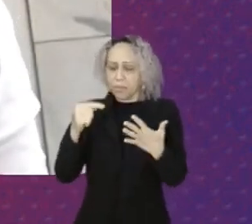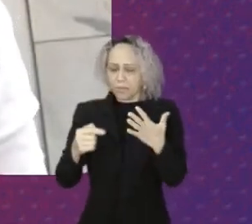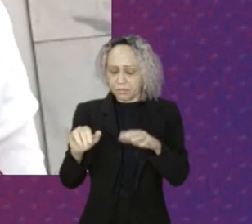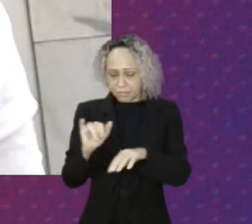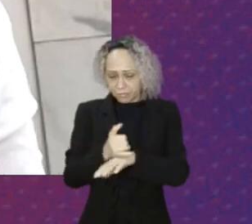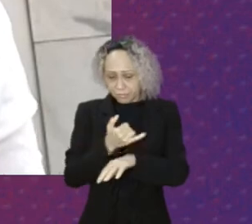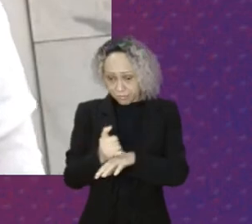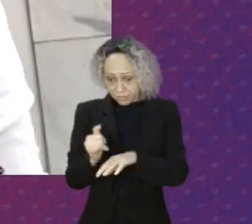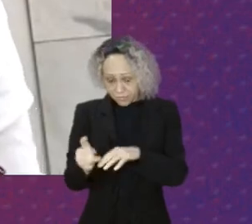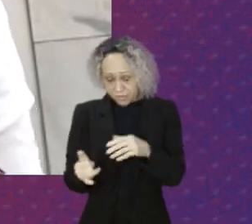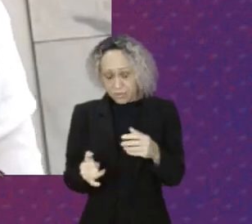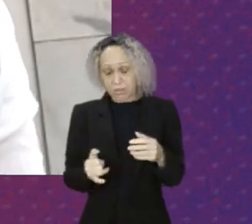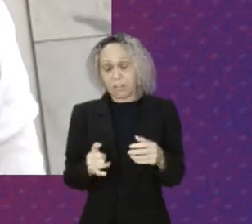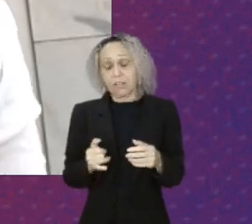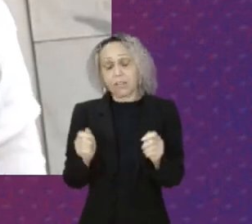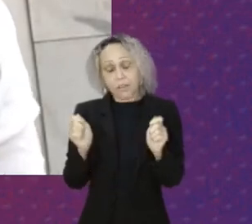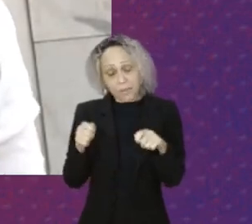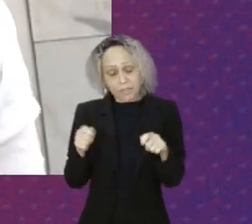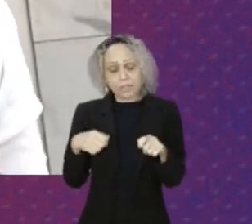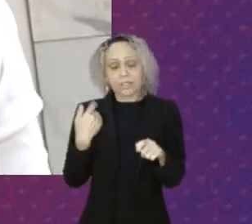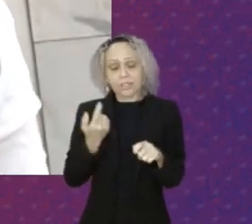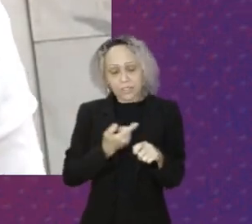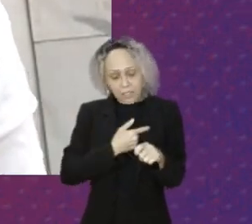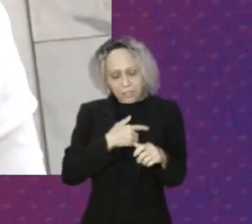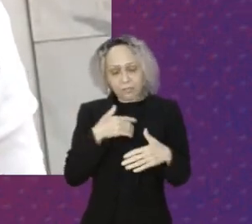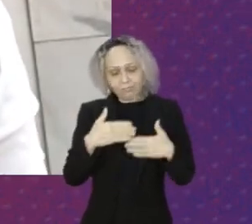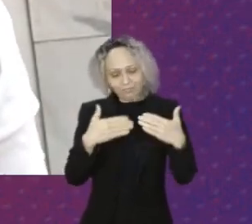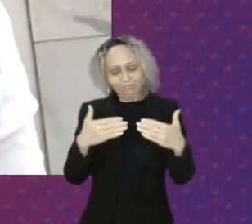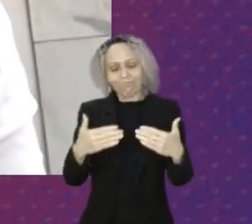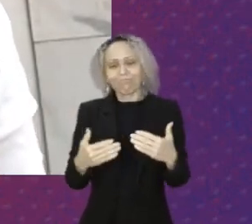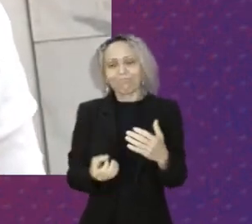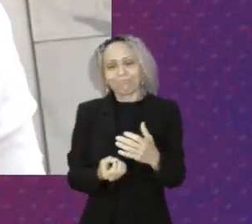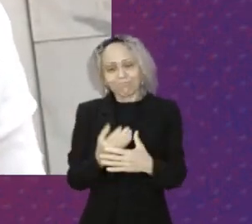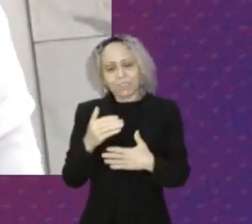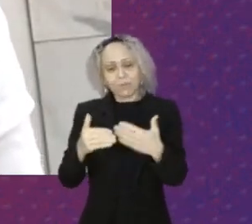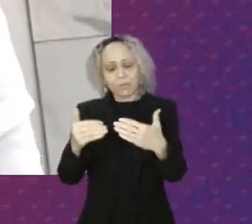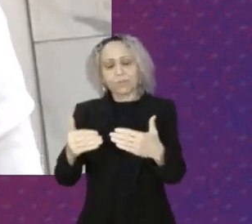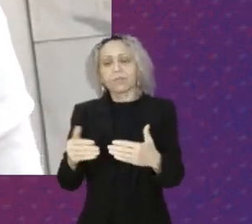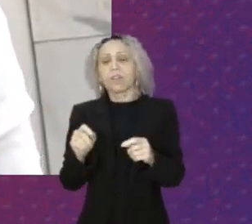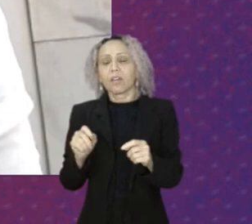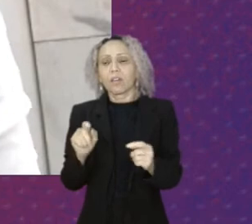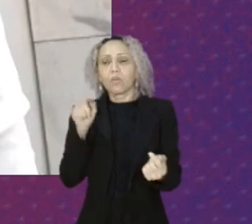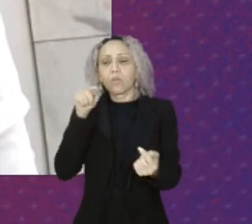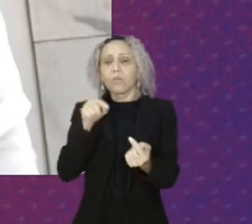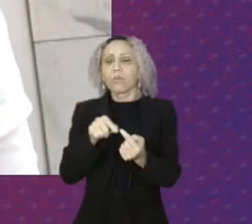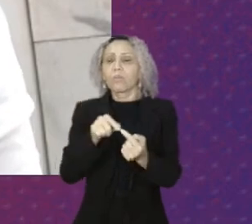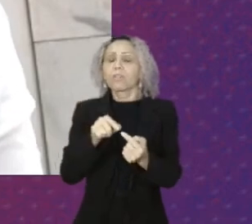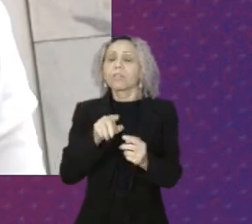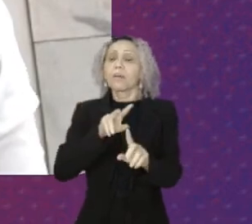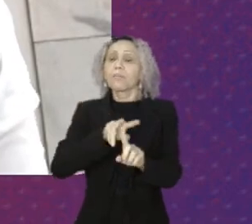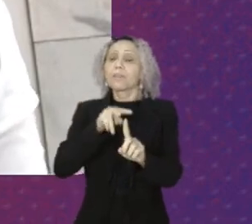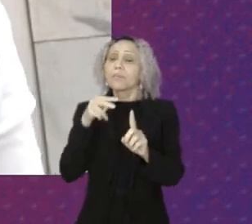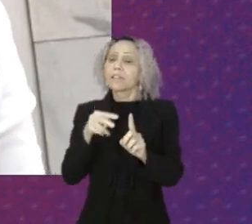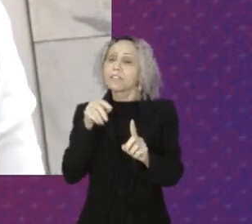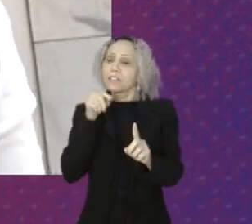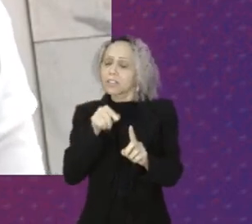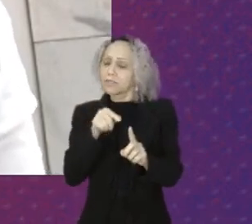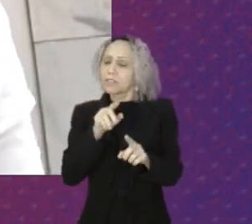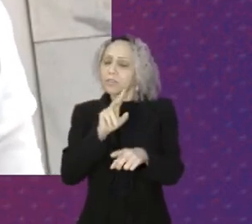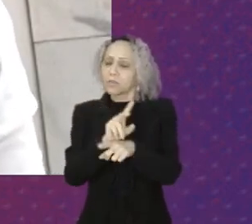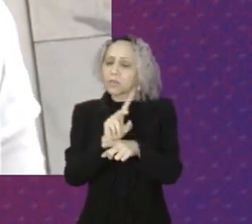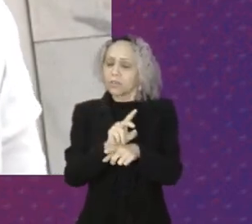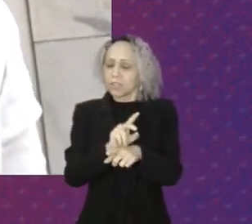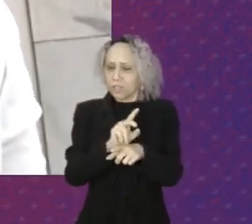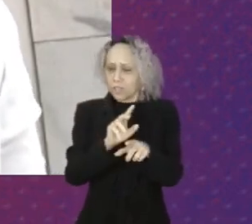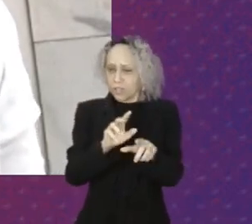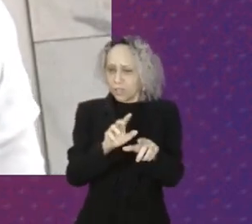medidas necessárias que estão sendo tomadas com base nessa perspectiva e